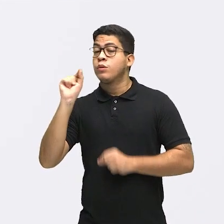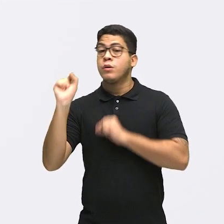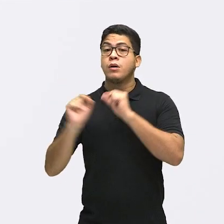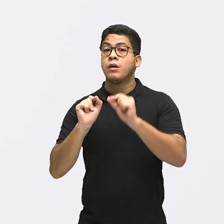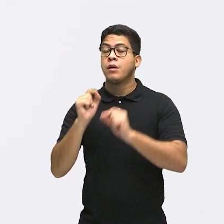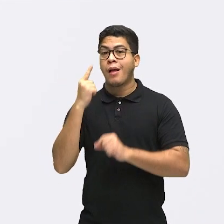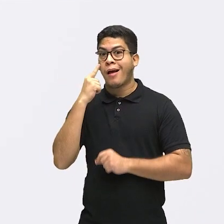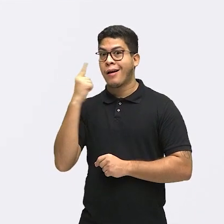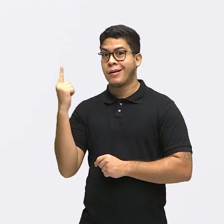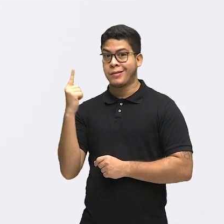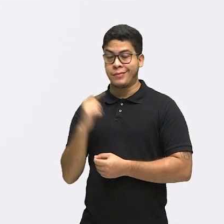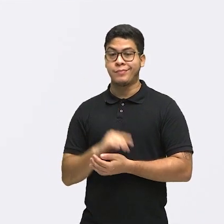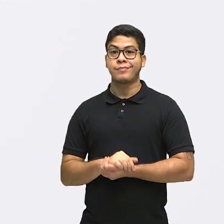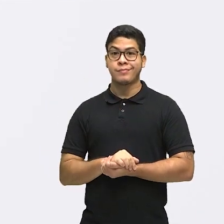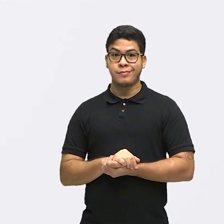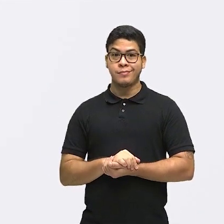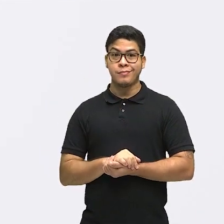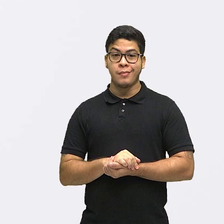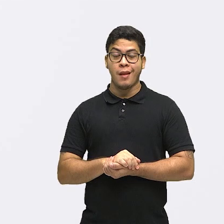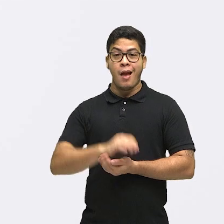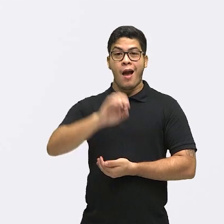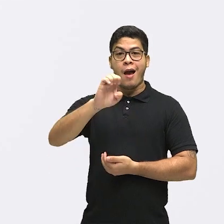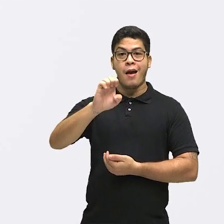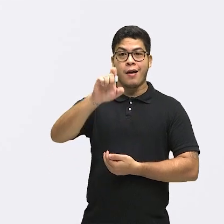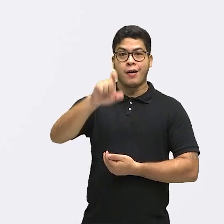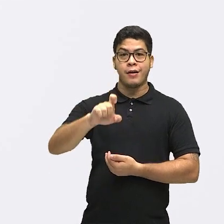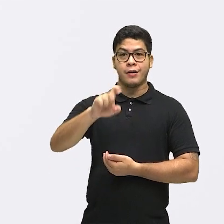meio ambiente,